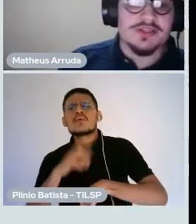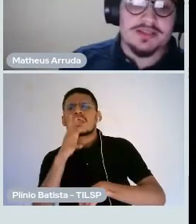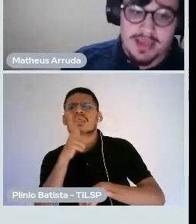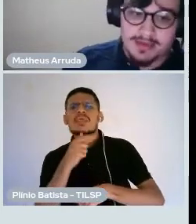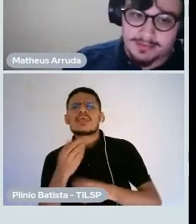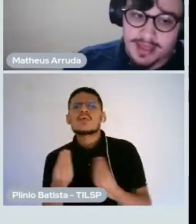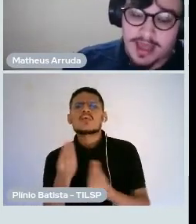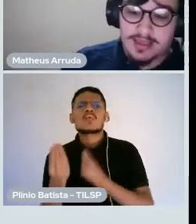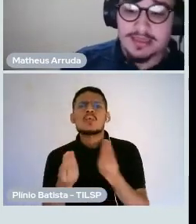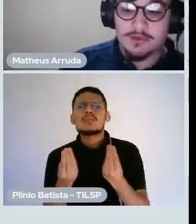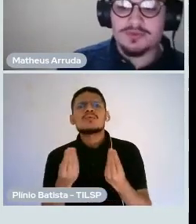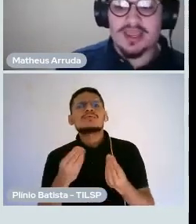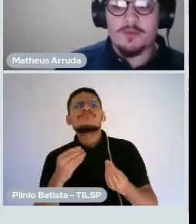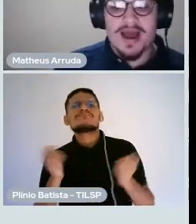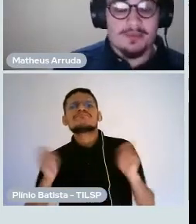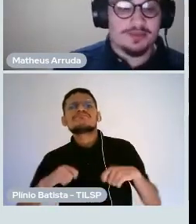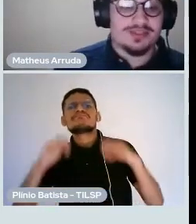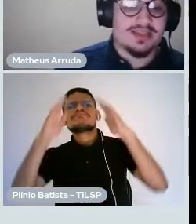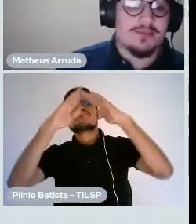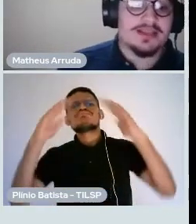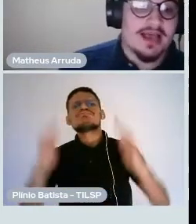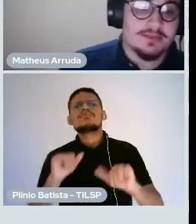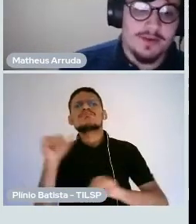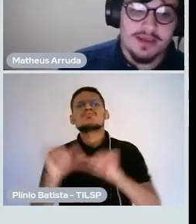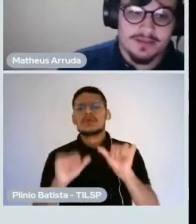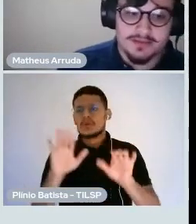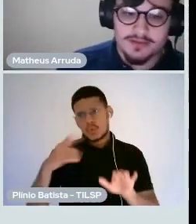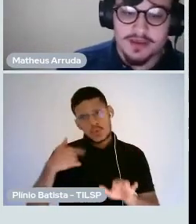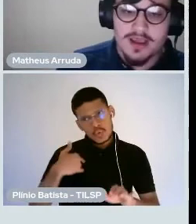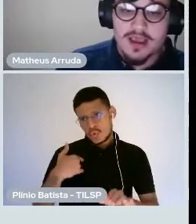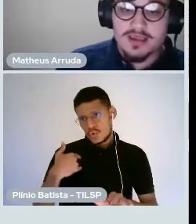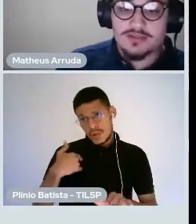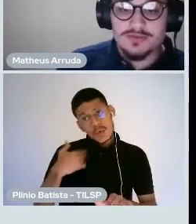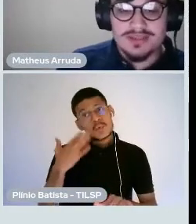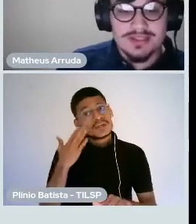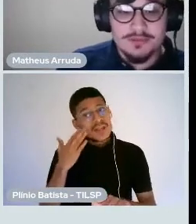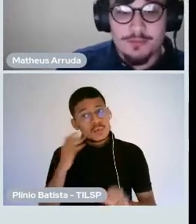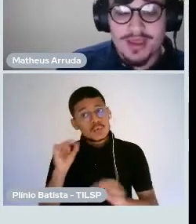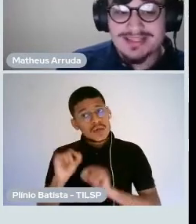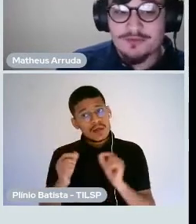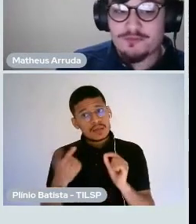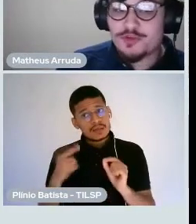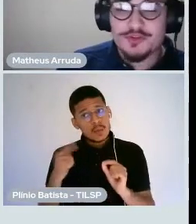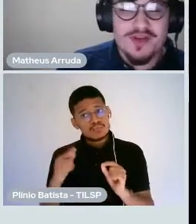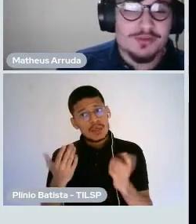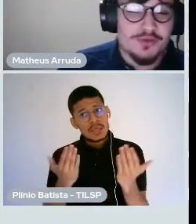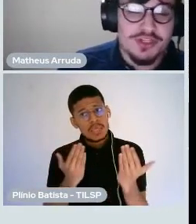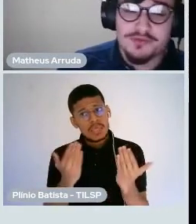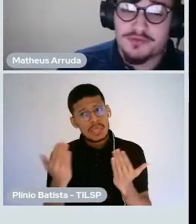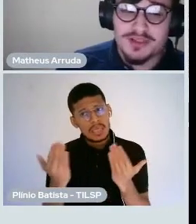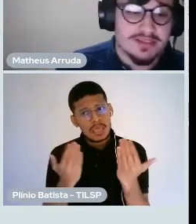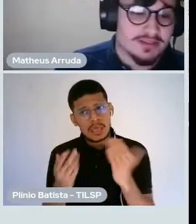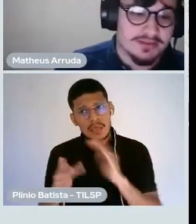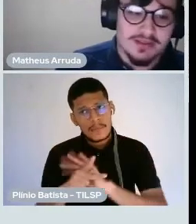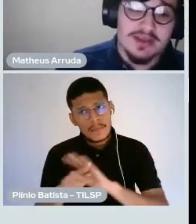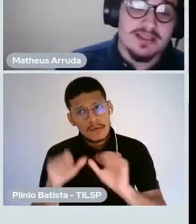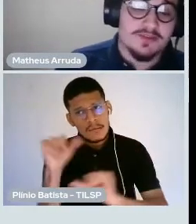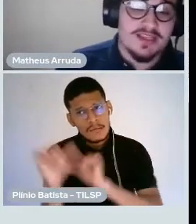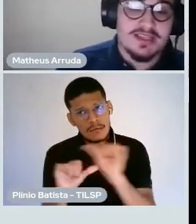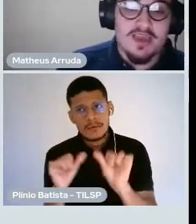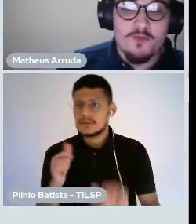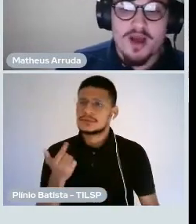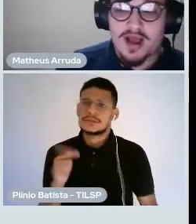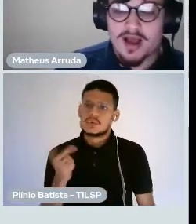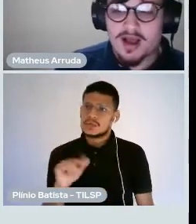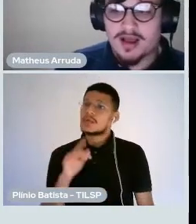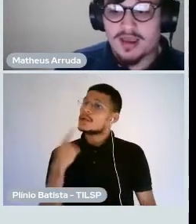Até onde eu sei, tá? Não tem um parâmetro de tempo exato para isso. Isso porque são muitos fatores que influenciam. Se